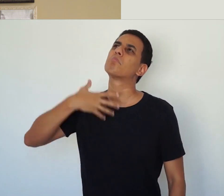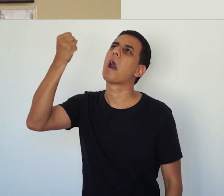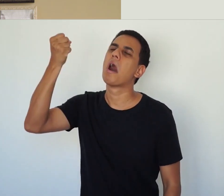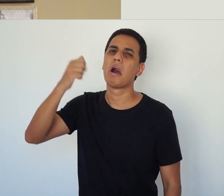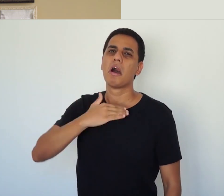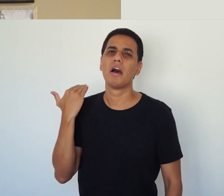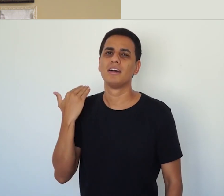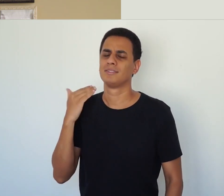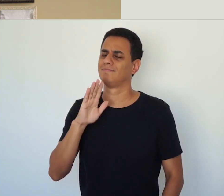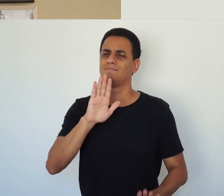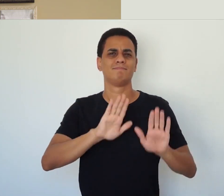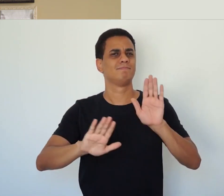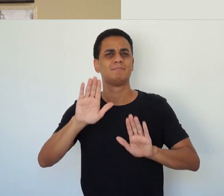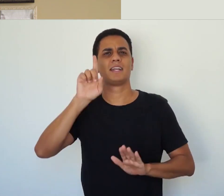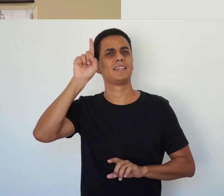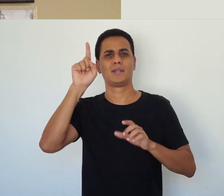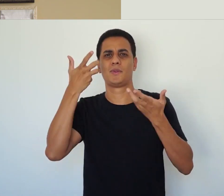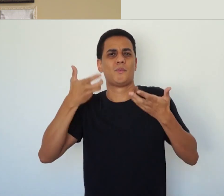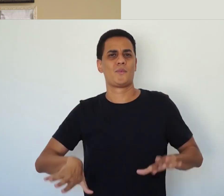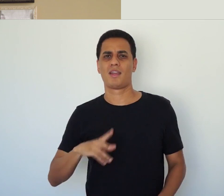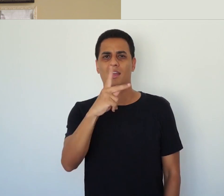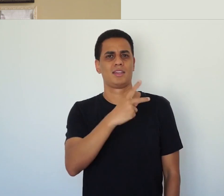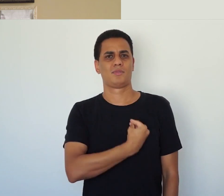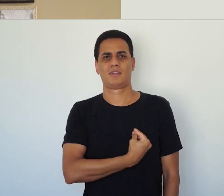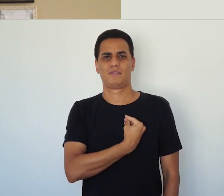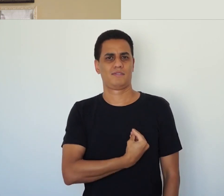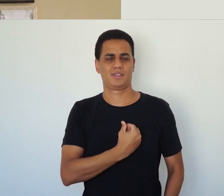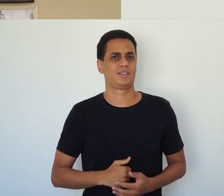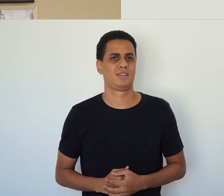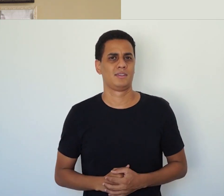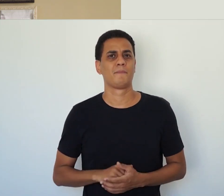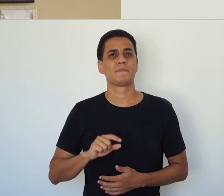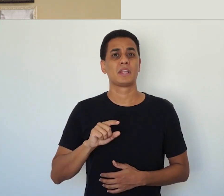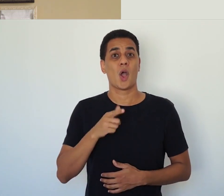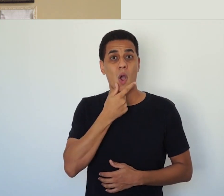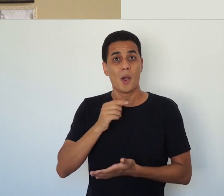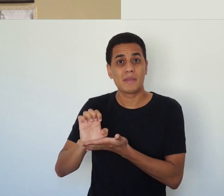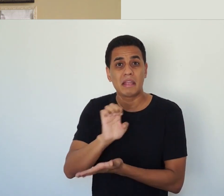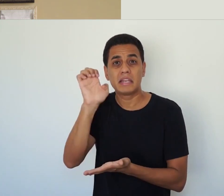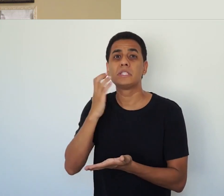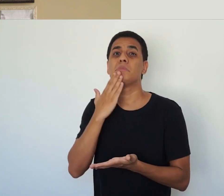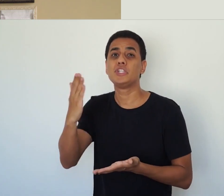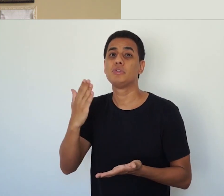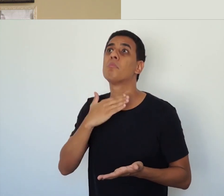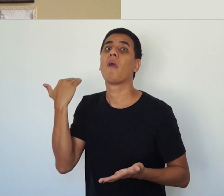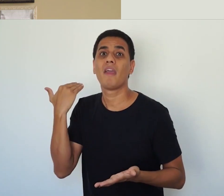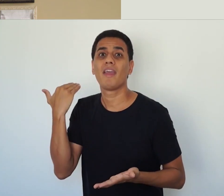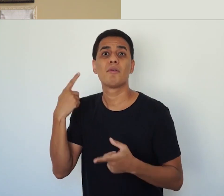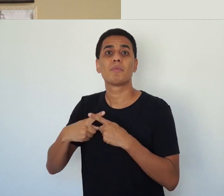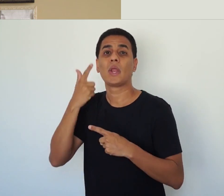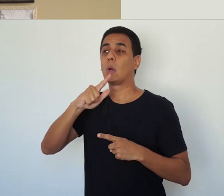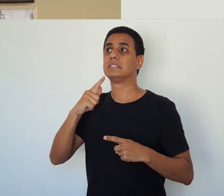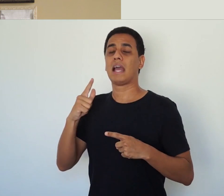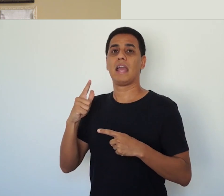um clamor, pedido de morte e desespero, porque não é isso que Deus tem para você. Ele não só pede a morte, quando ele